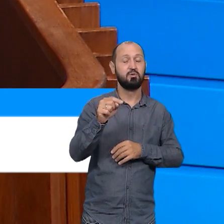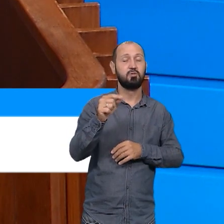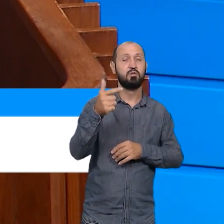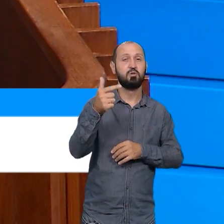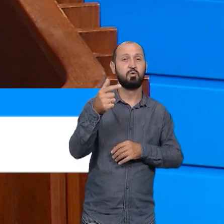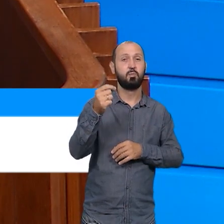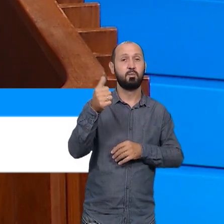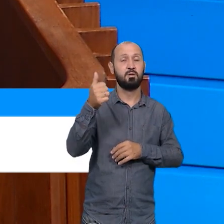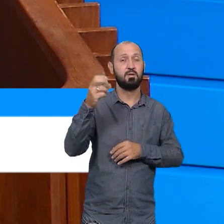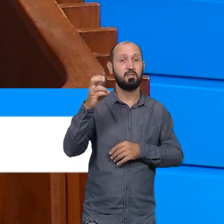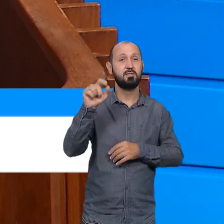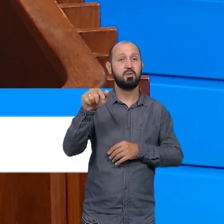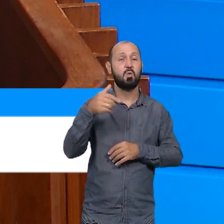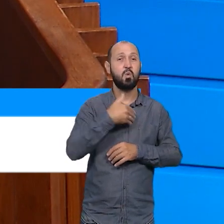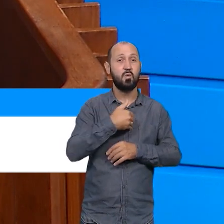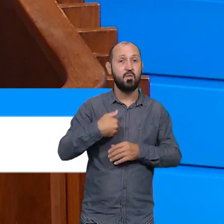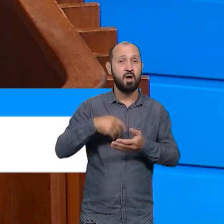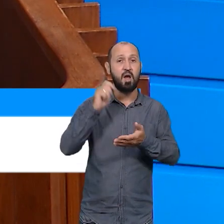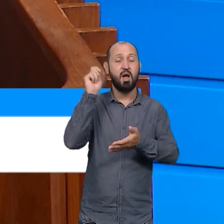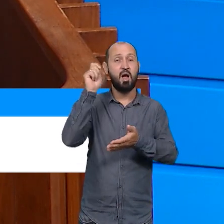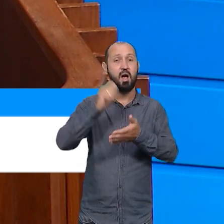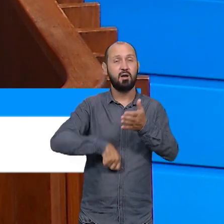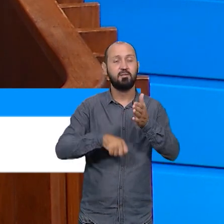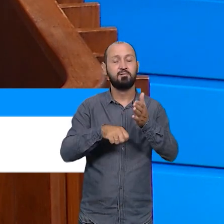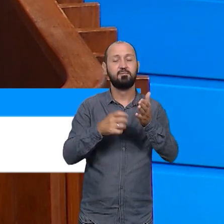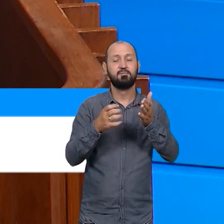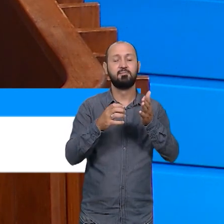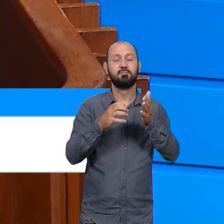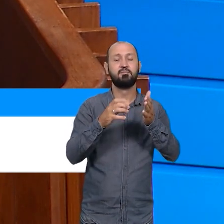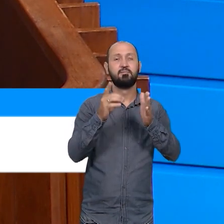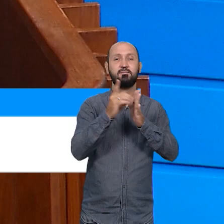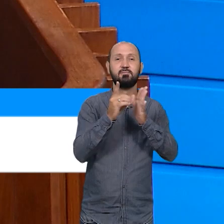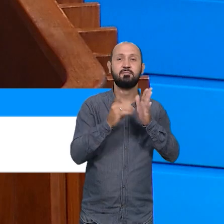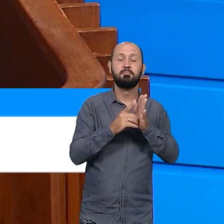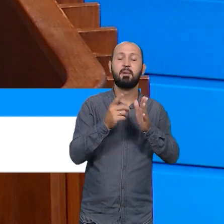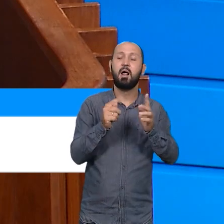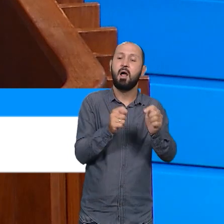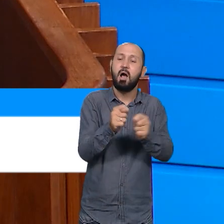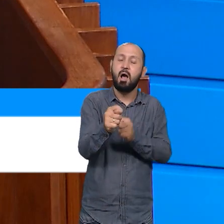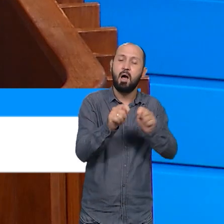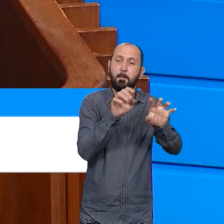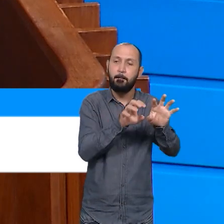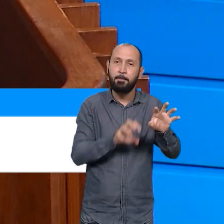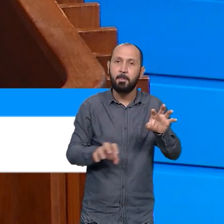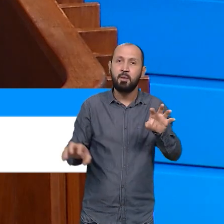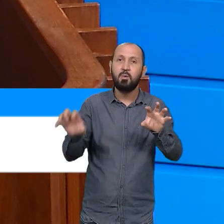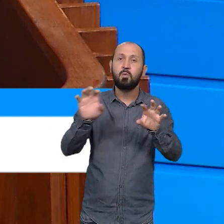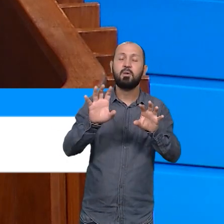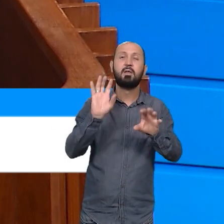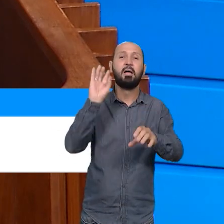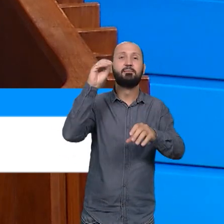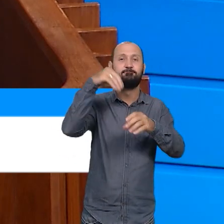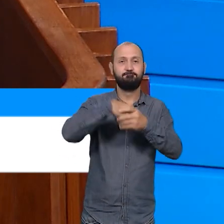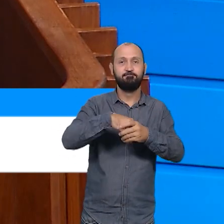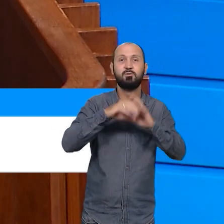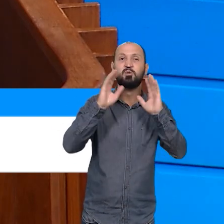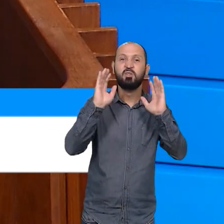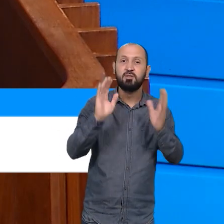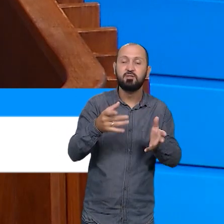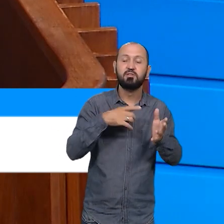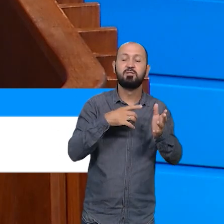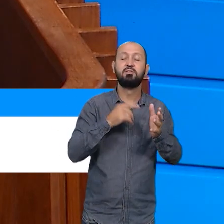14.273/2015. O governador editou esse decreto justamente para disciplinar aquilo que está